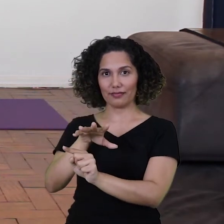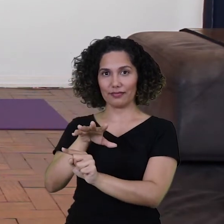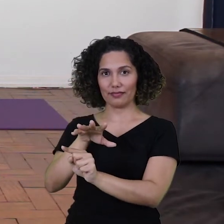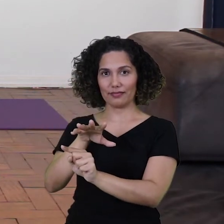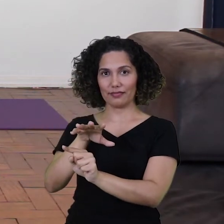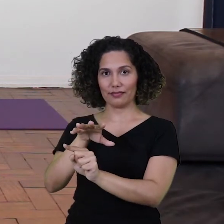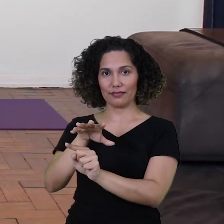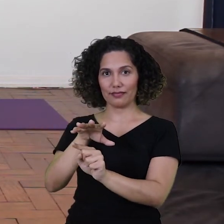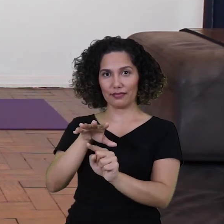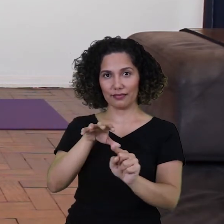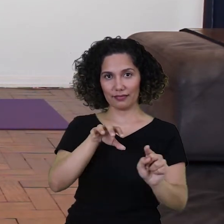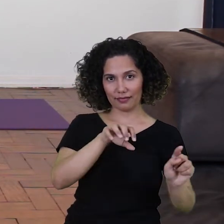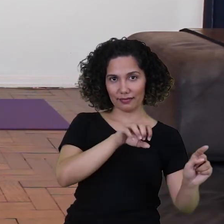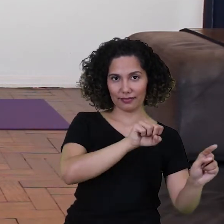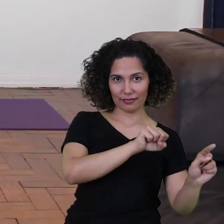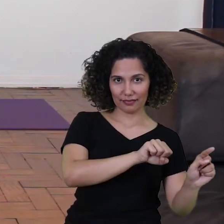Expira.